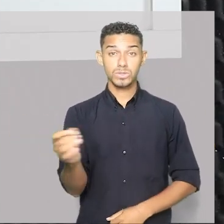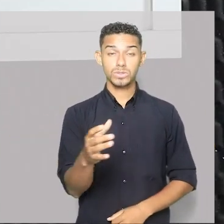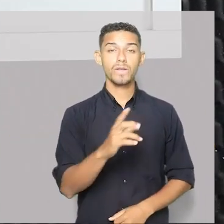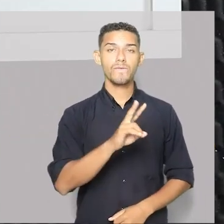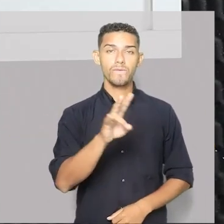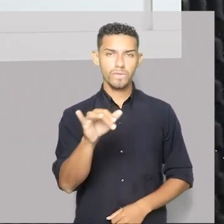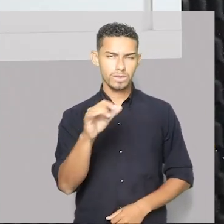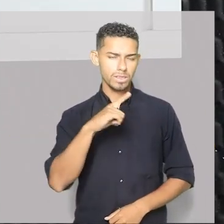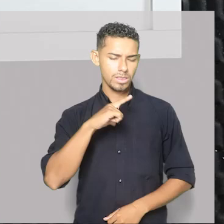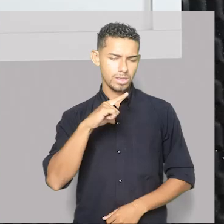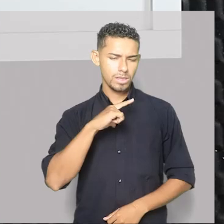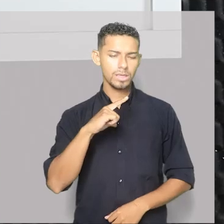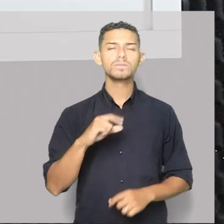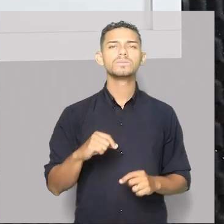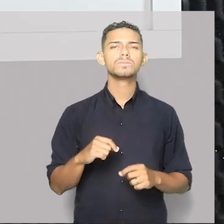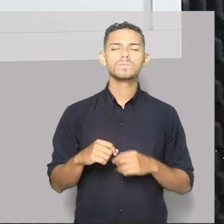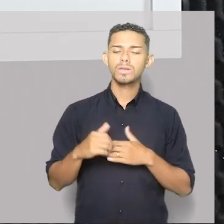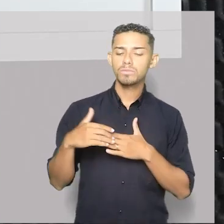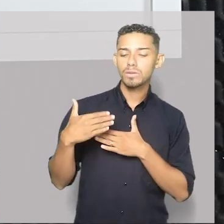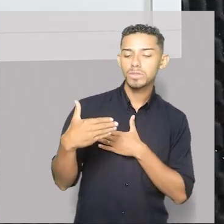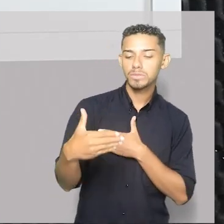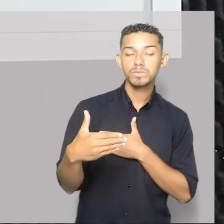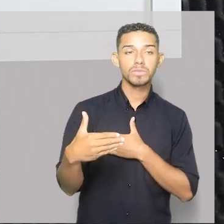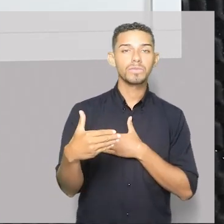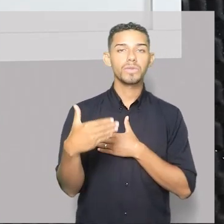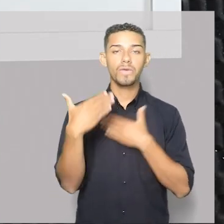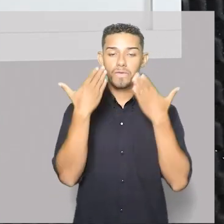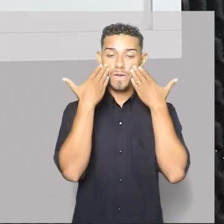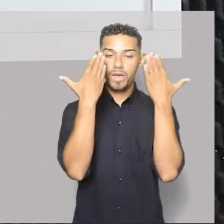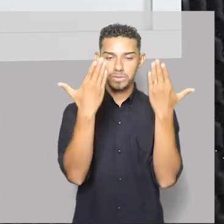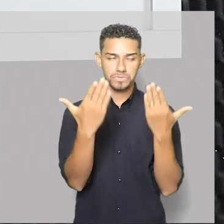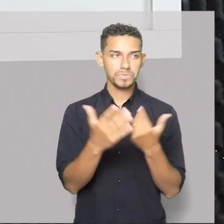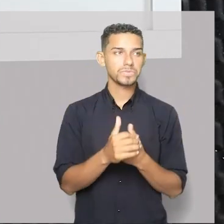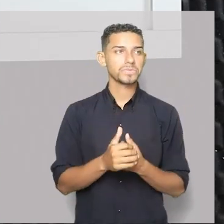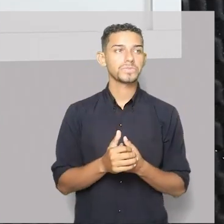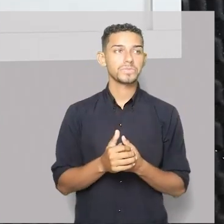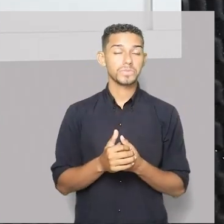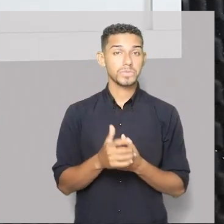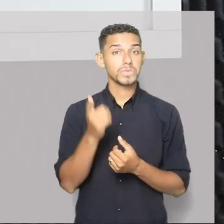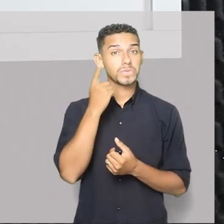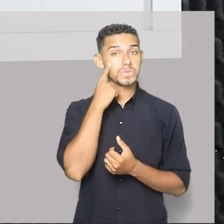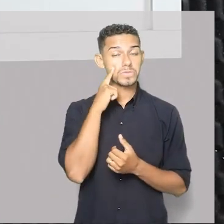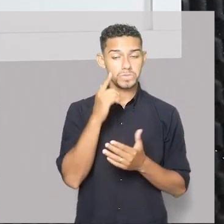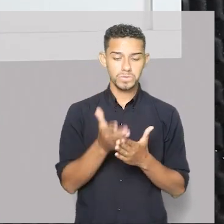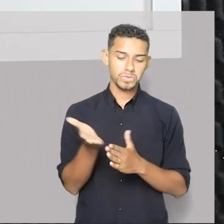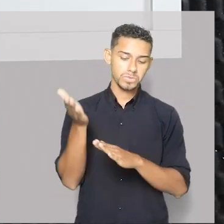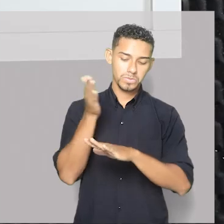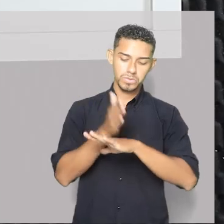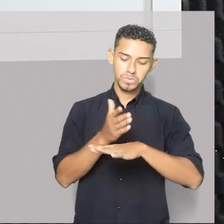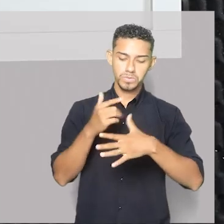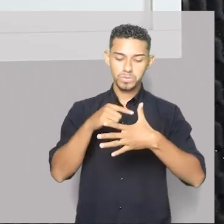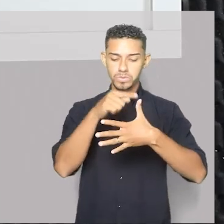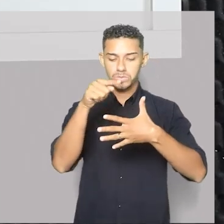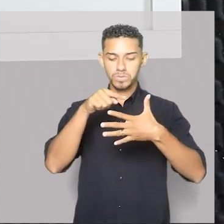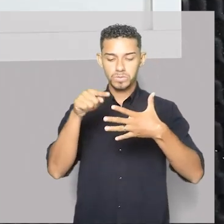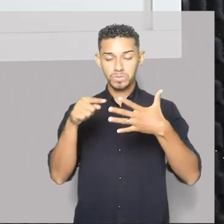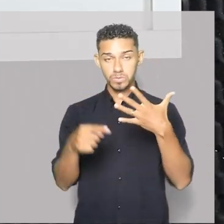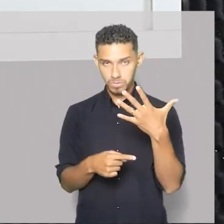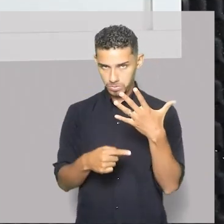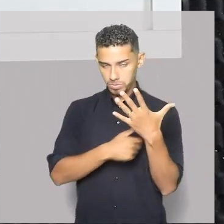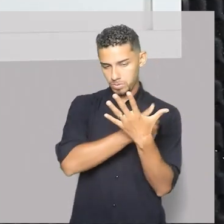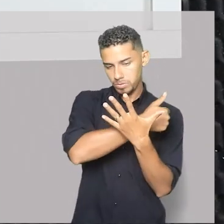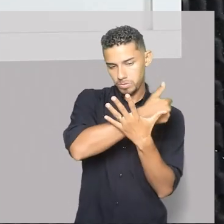vai ter ela quem está na frente dela, certo? Então, coloquei aqui a novidade, só tem ela quem está à